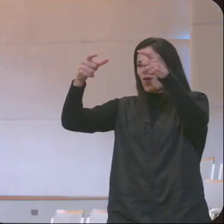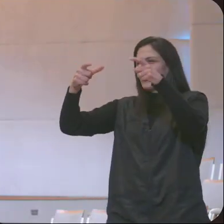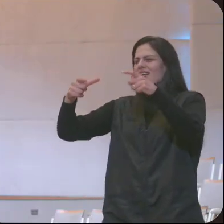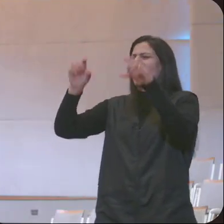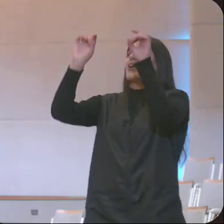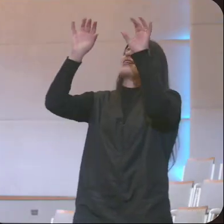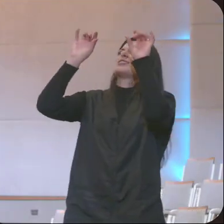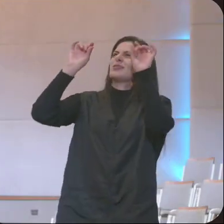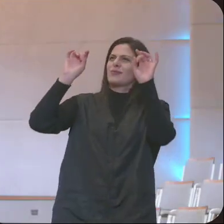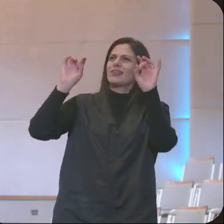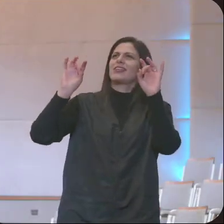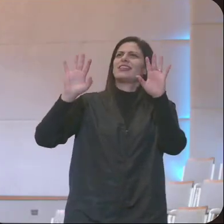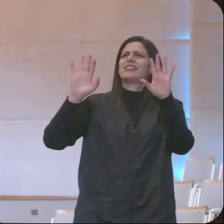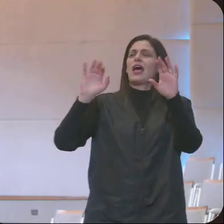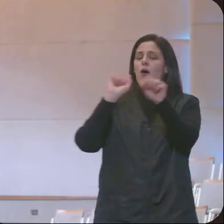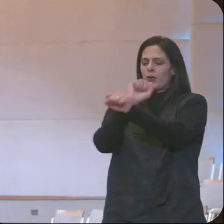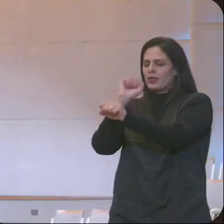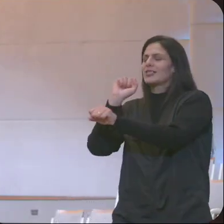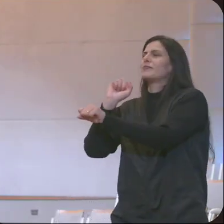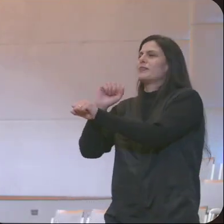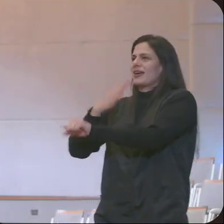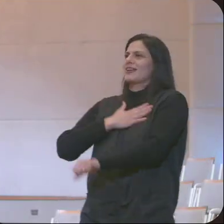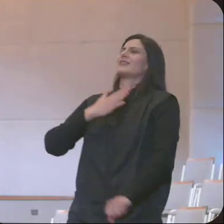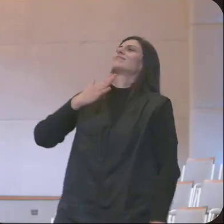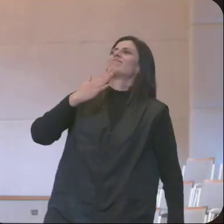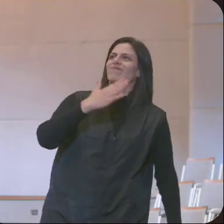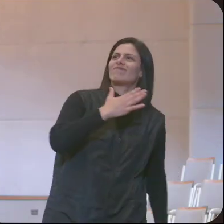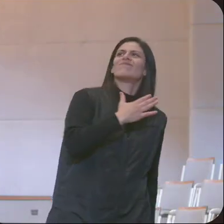me espera.